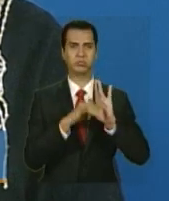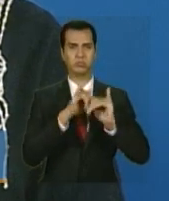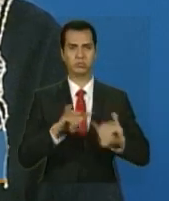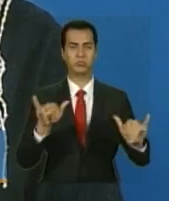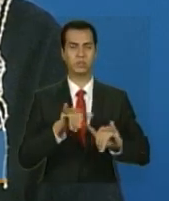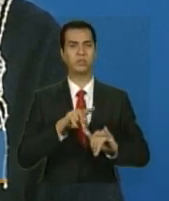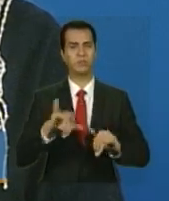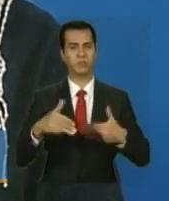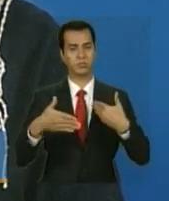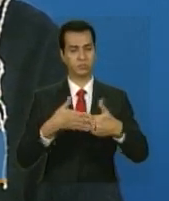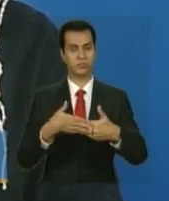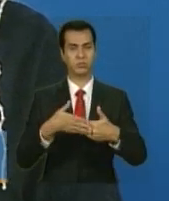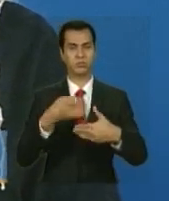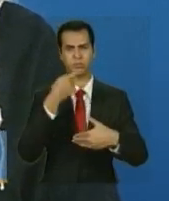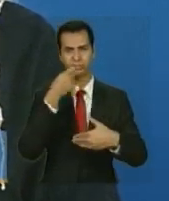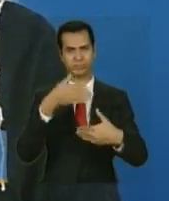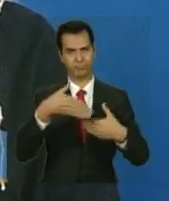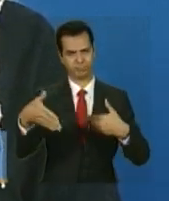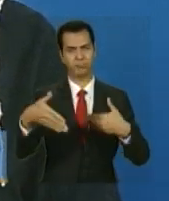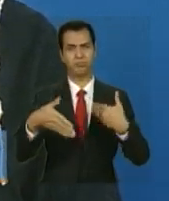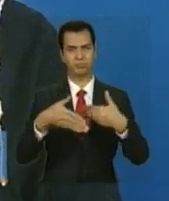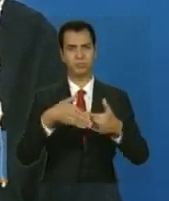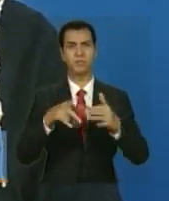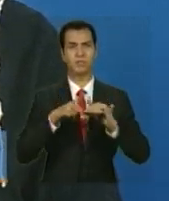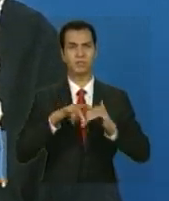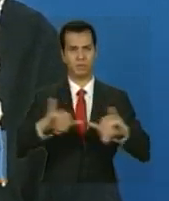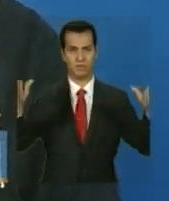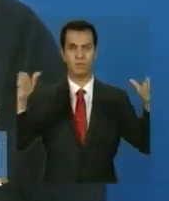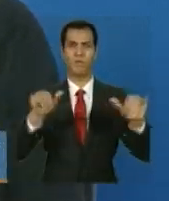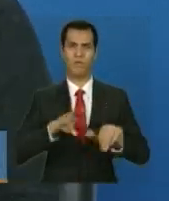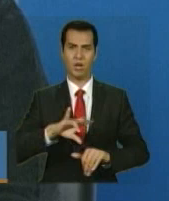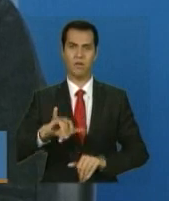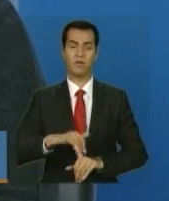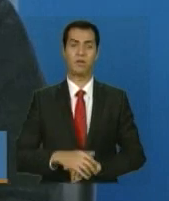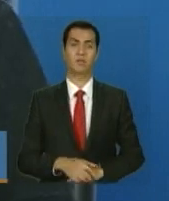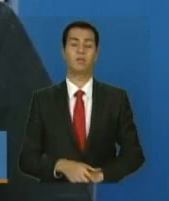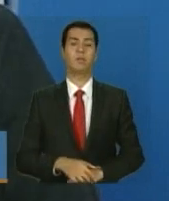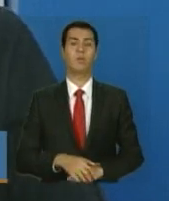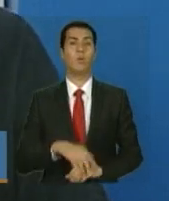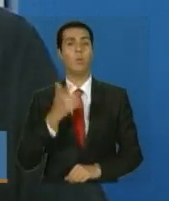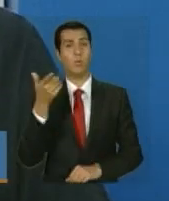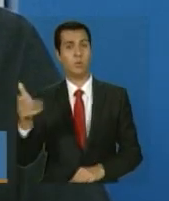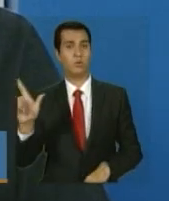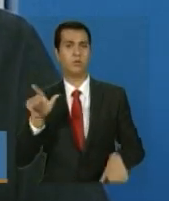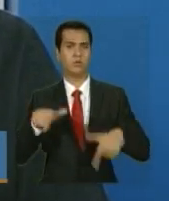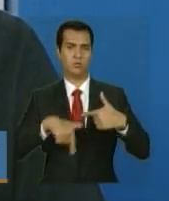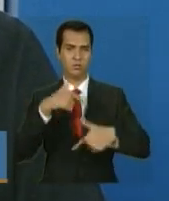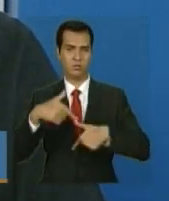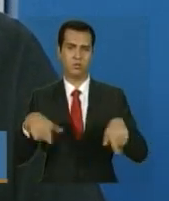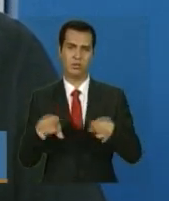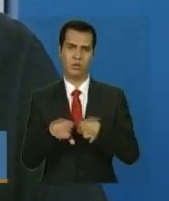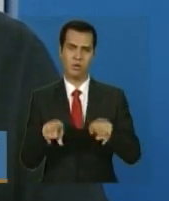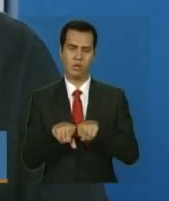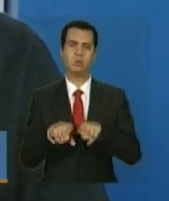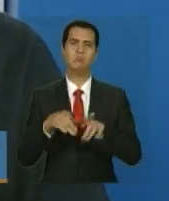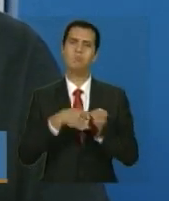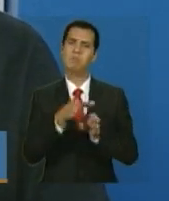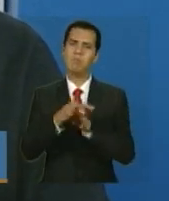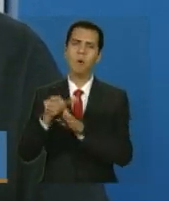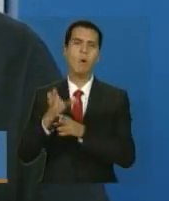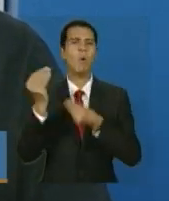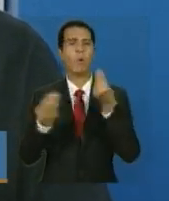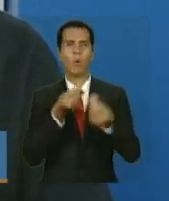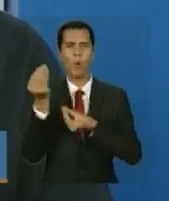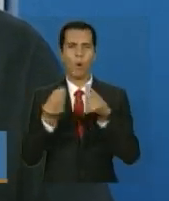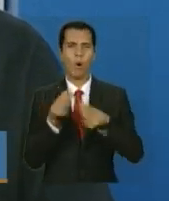divulgada bem, bem Brevemente. breve agora. E uma outra ação para a divulgação sobre o preenchimento desse